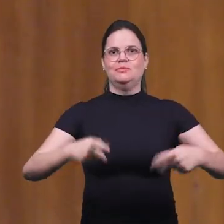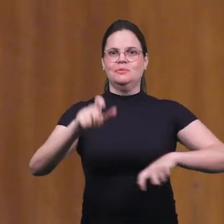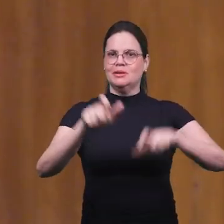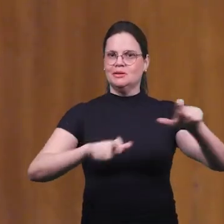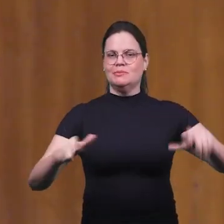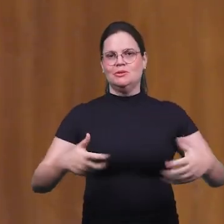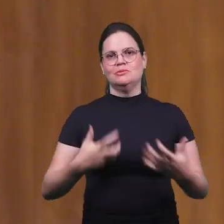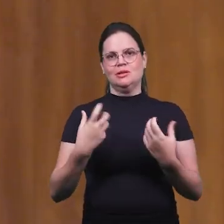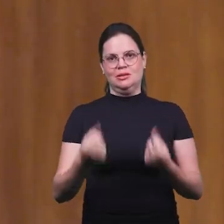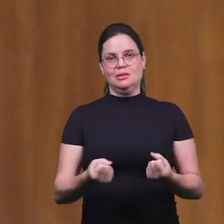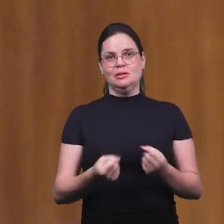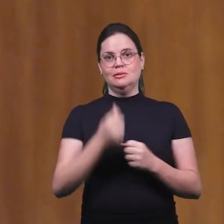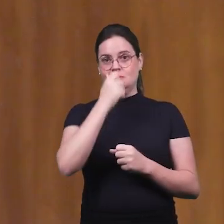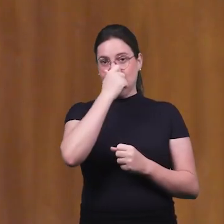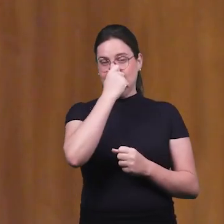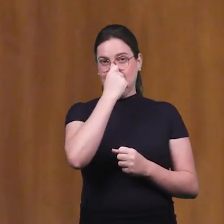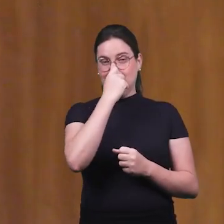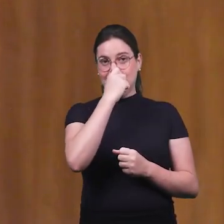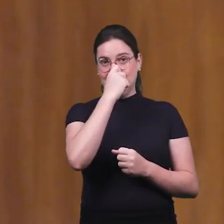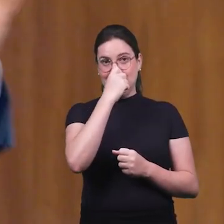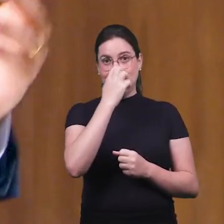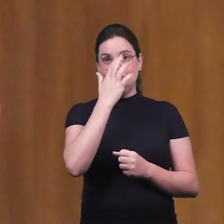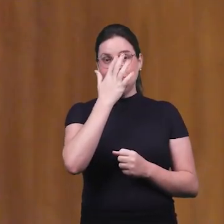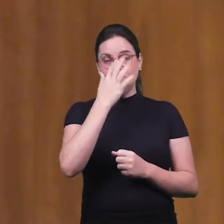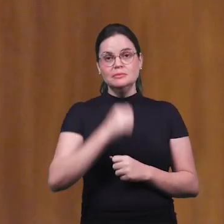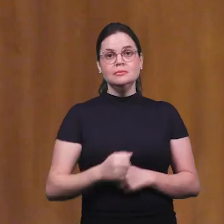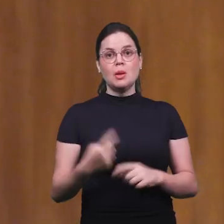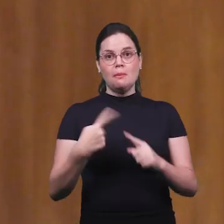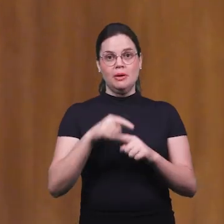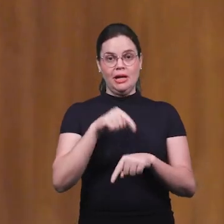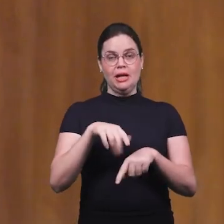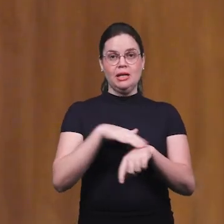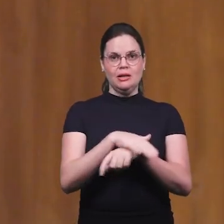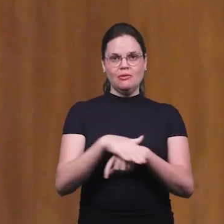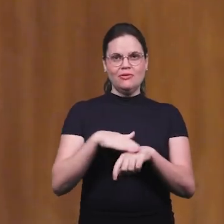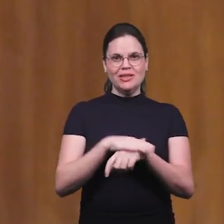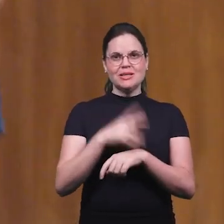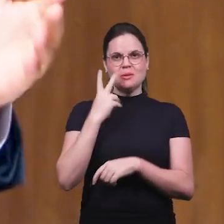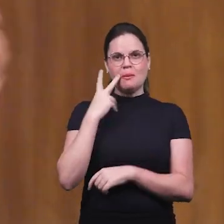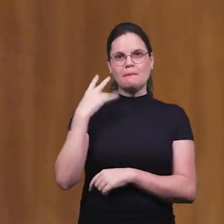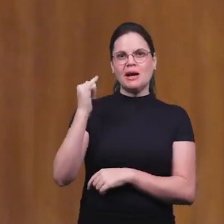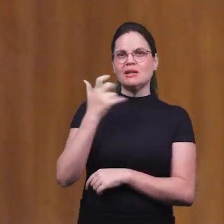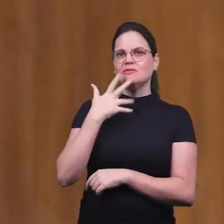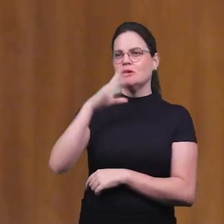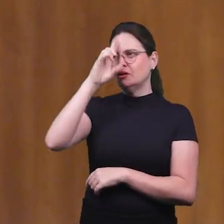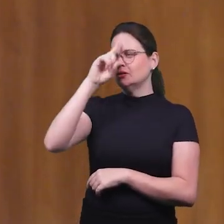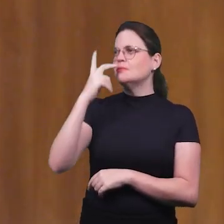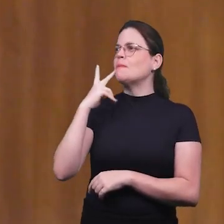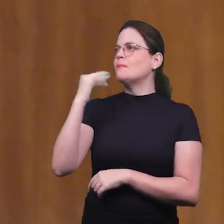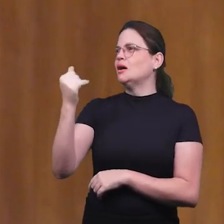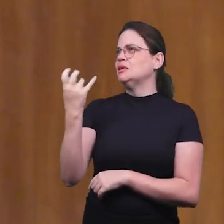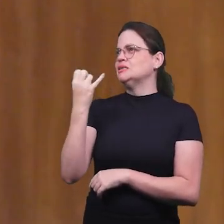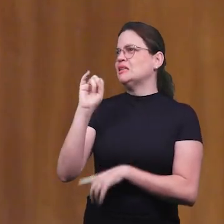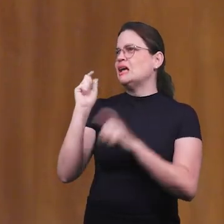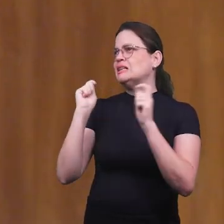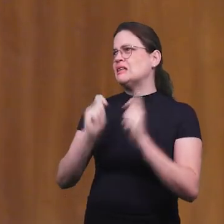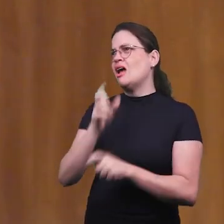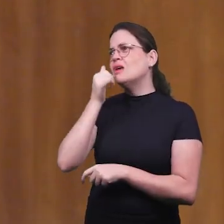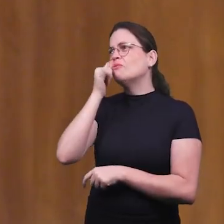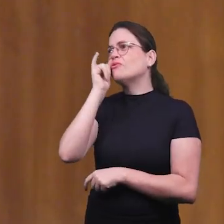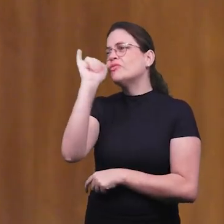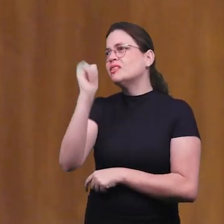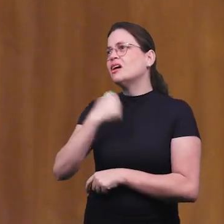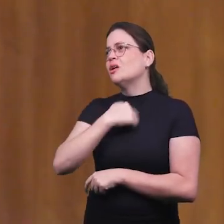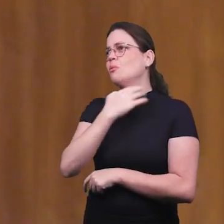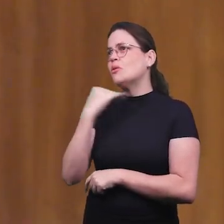com o próprio Deus Pai, ele diz: meu Pai, passa de mim esse cálice, mas se não for possível, seja feita a tua vontade. E ali ele morre